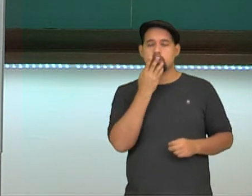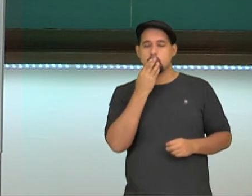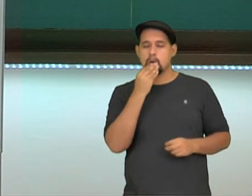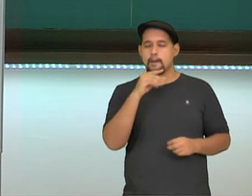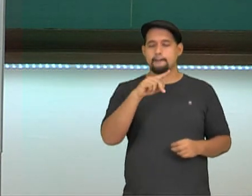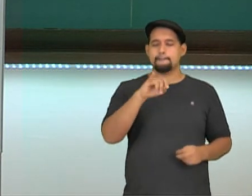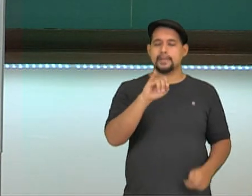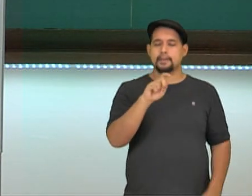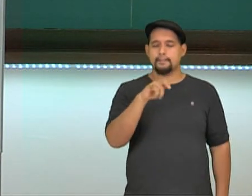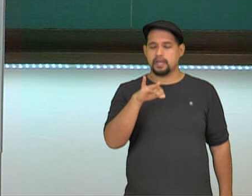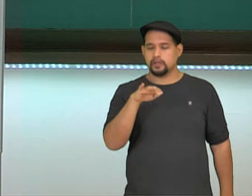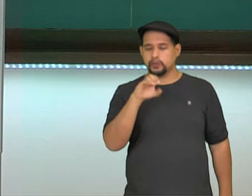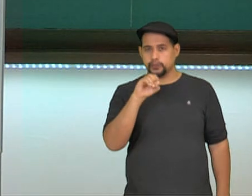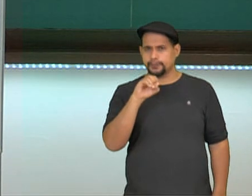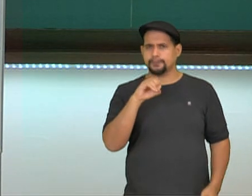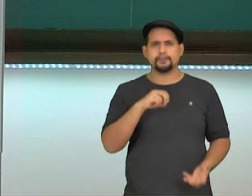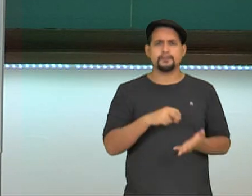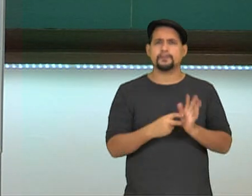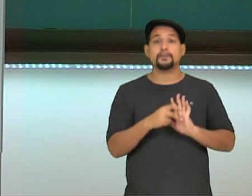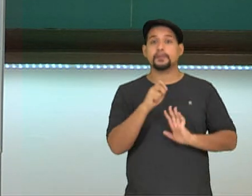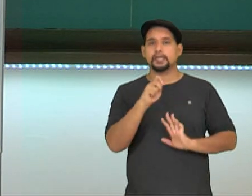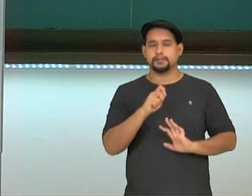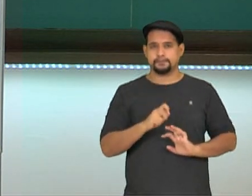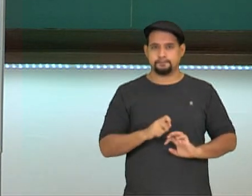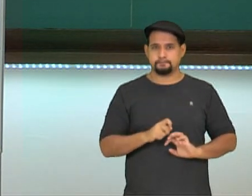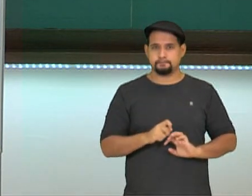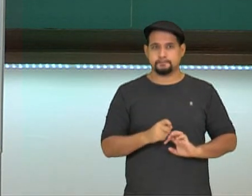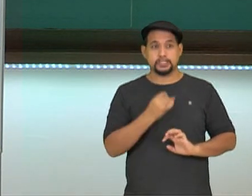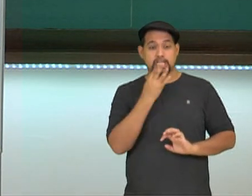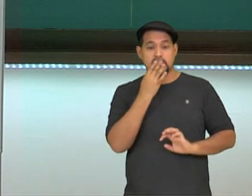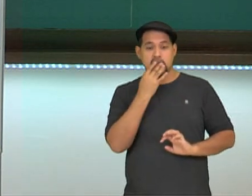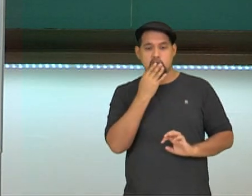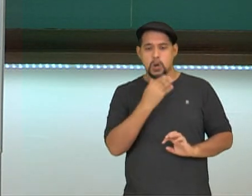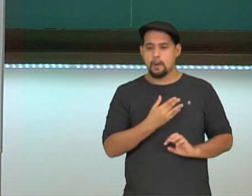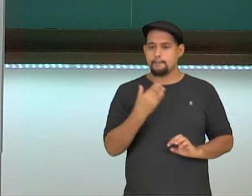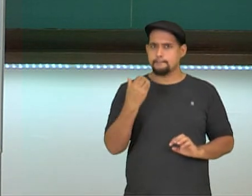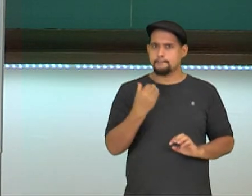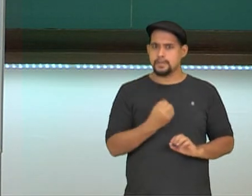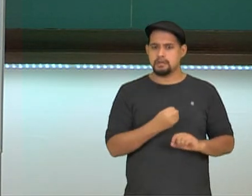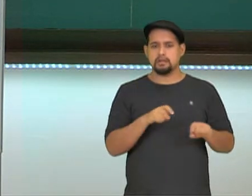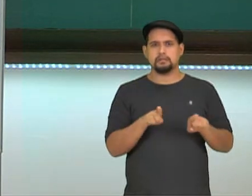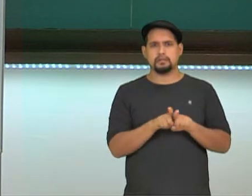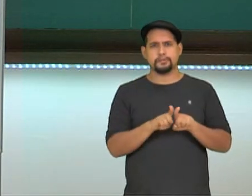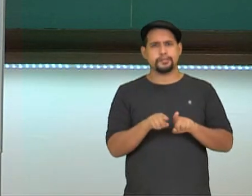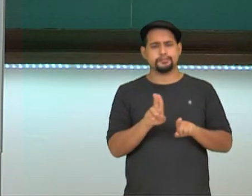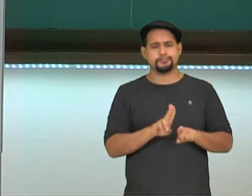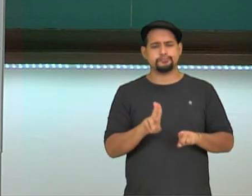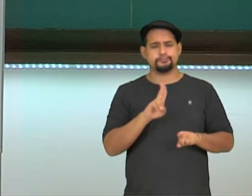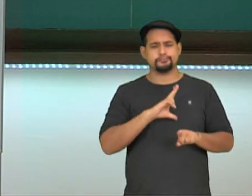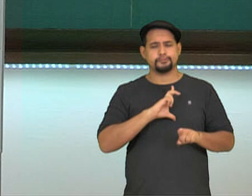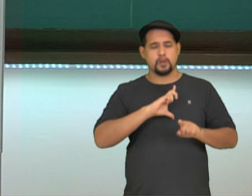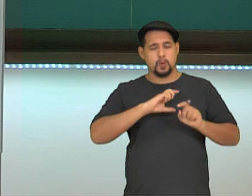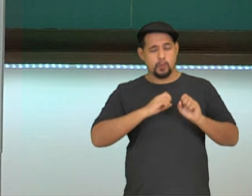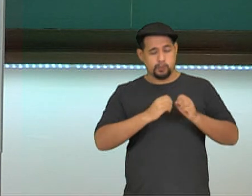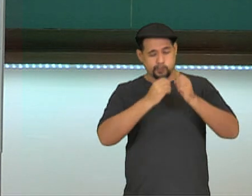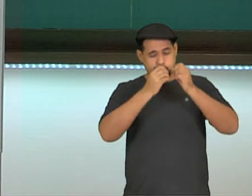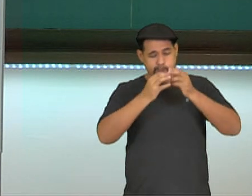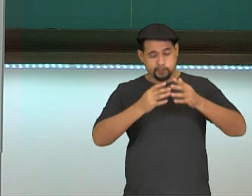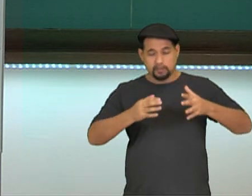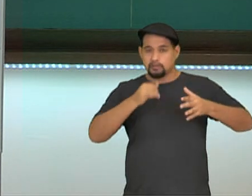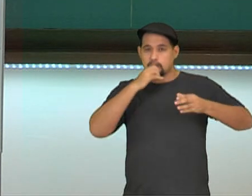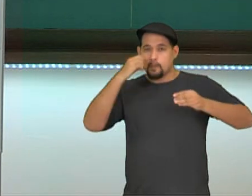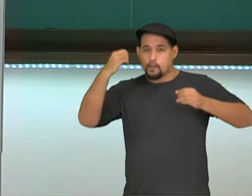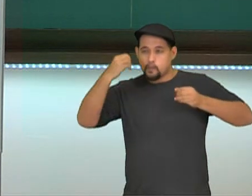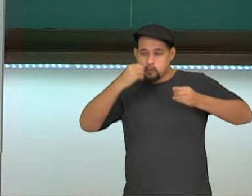cor natural que vem do ar, que é exatamente aquela cor cheia branca, transparente, que ela, quando existe a refração, ela se divide em espectros e